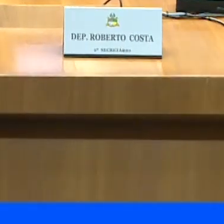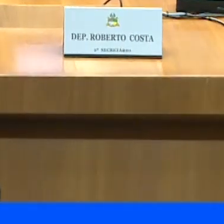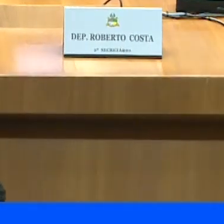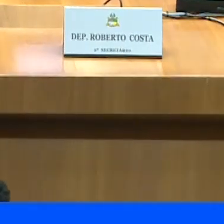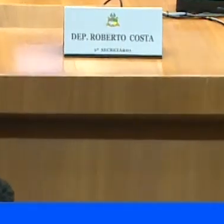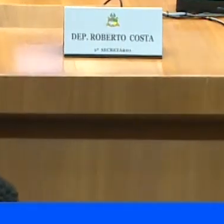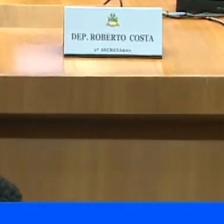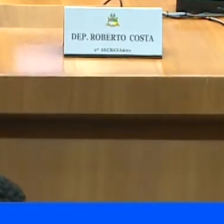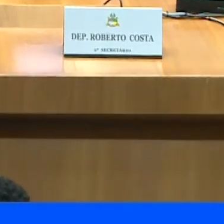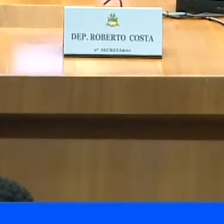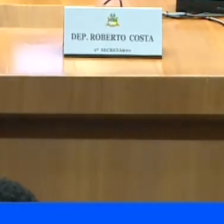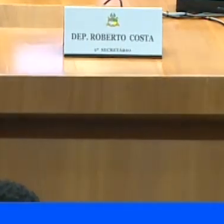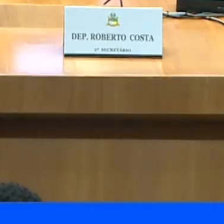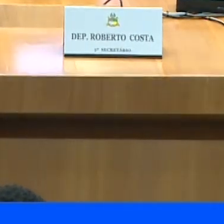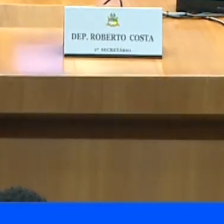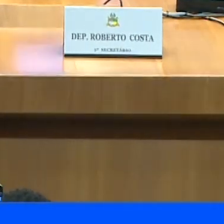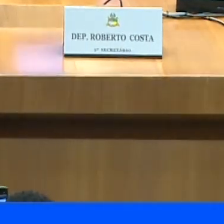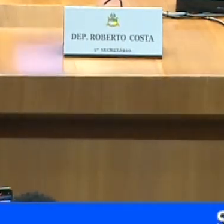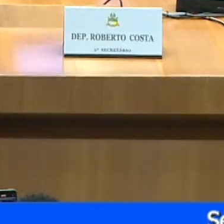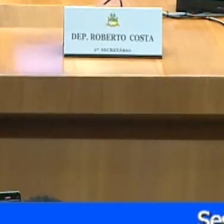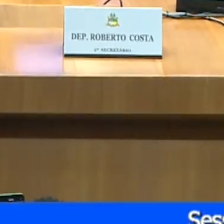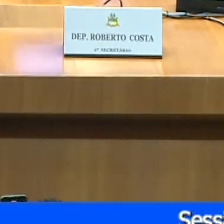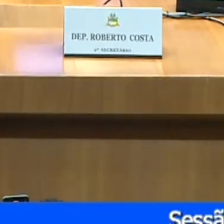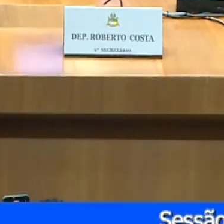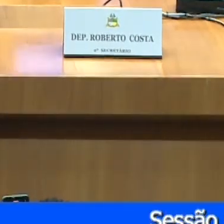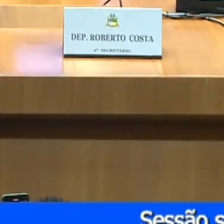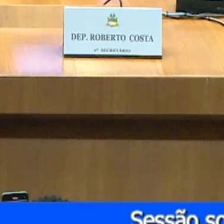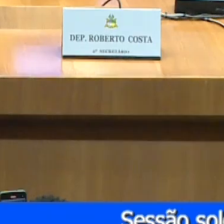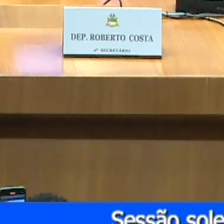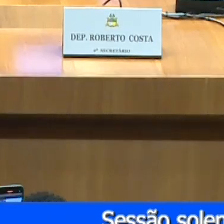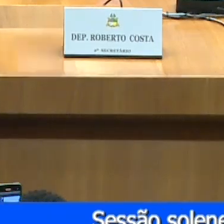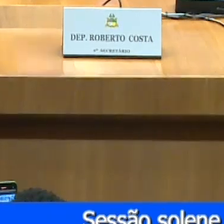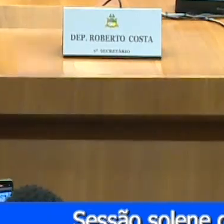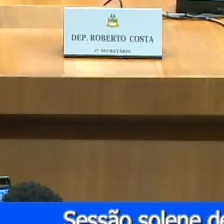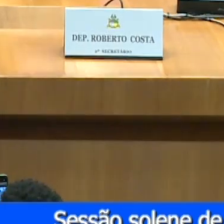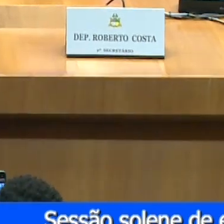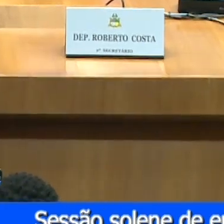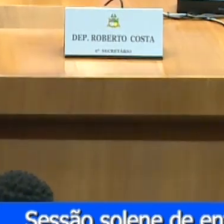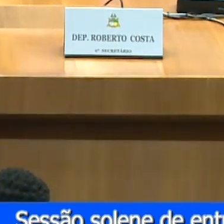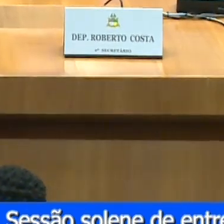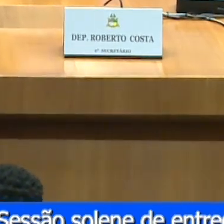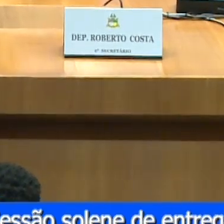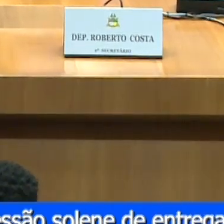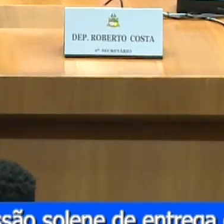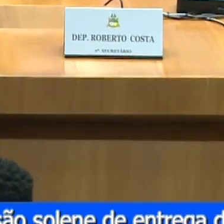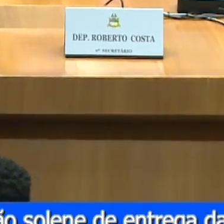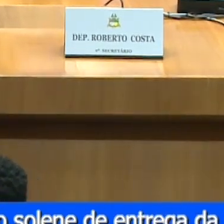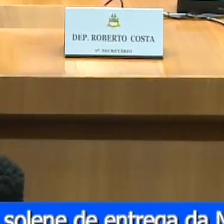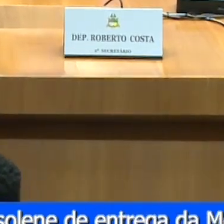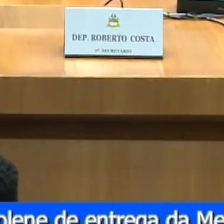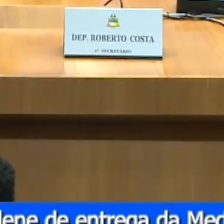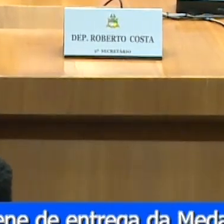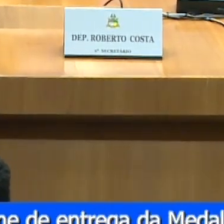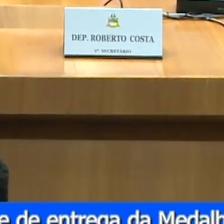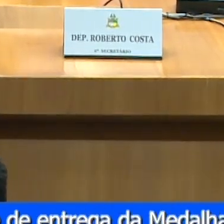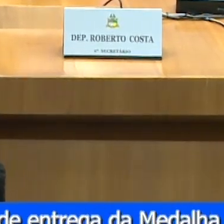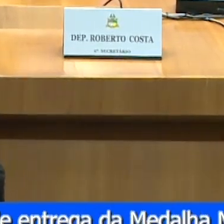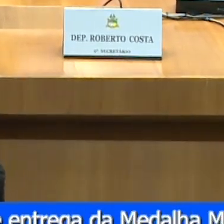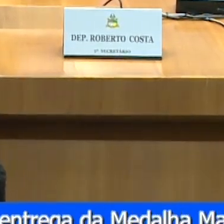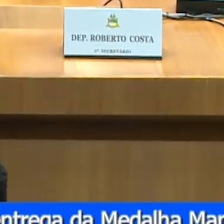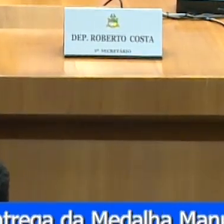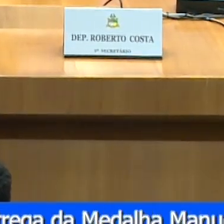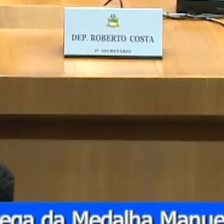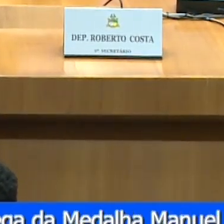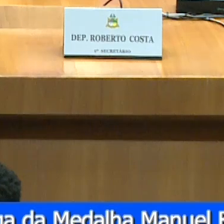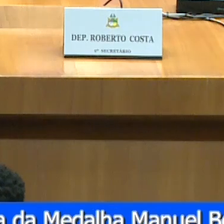declaro aberta a sessão convocada para a entrega da medalha do mérito legislativo Manuel Beckmann ao